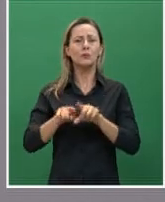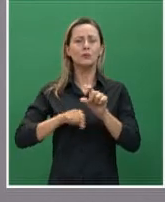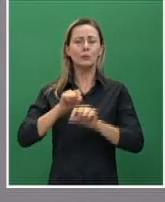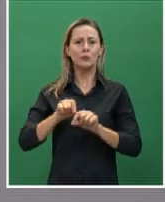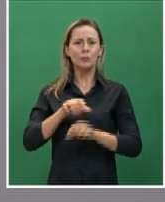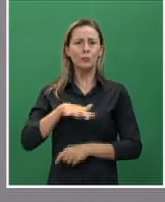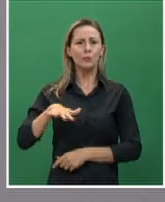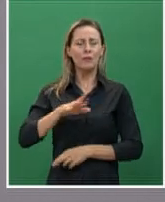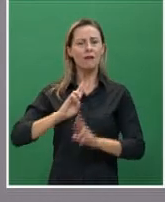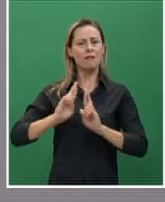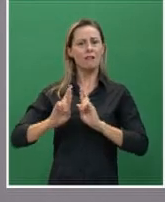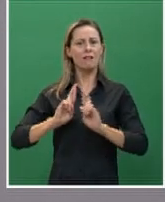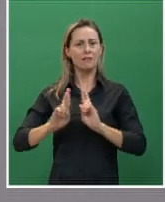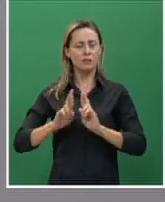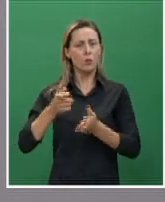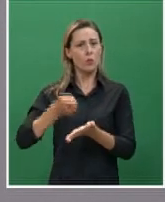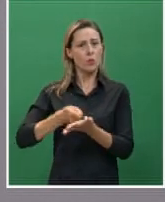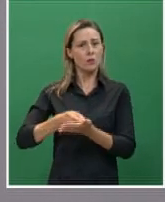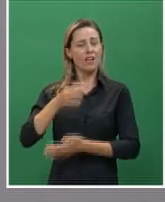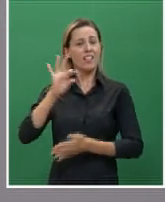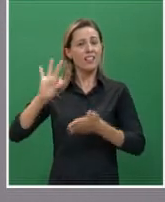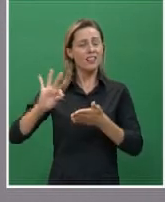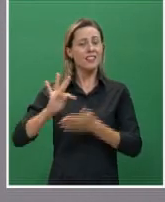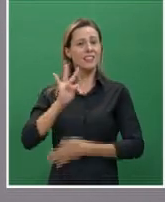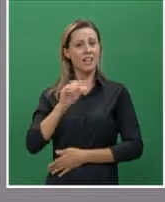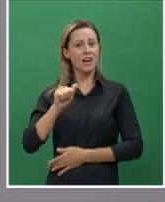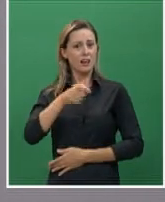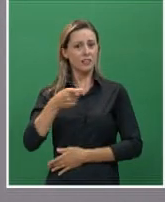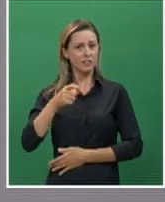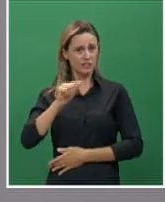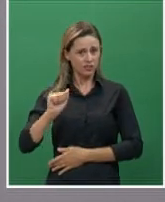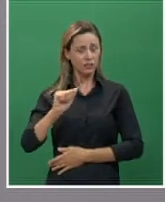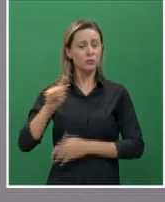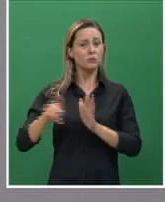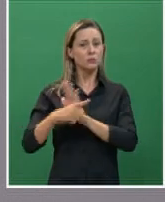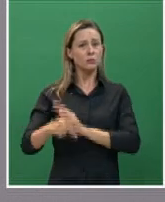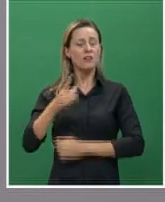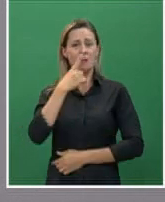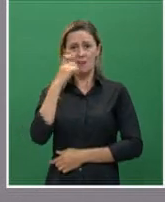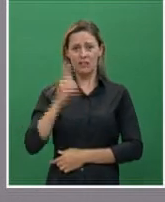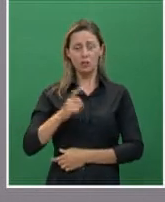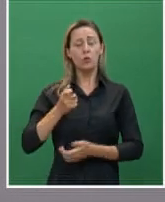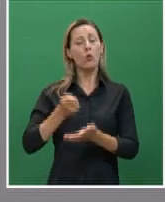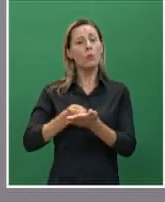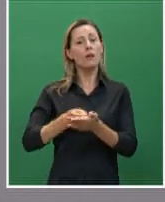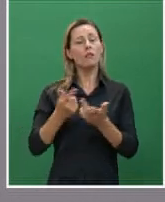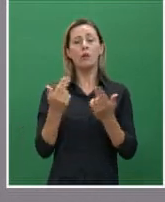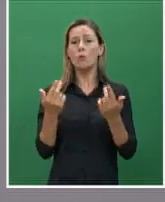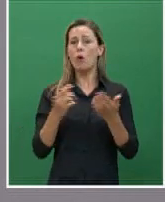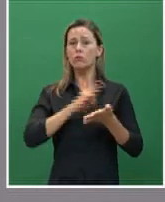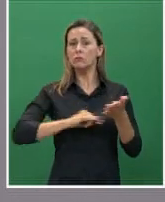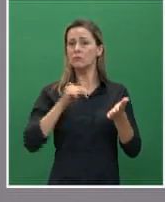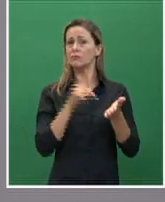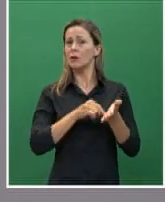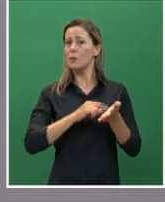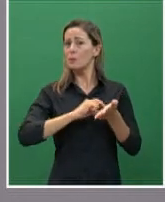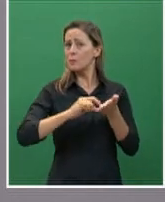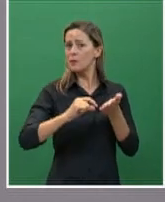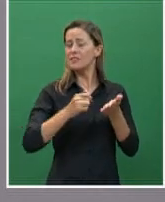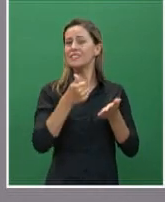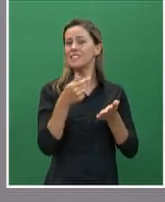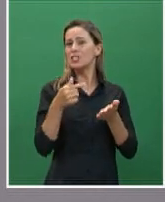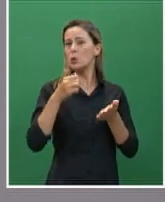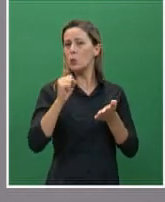com relação à a cobrança da taxa de lixo que é cobrada junto na mesma na mesma fatura e sofreu um aumento de